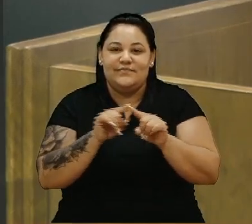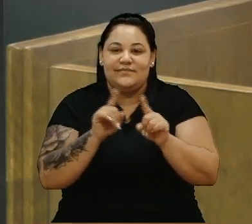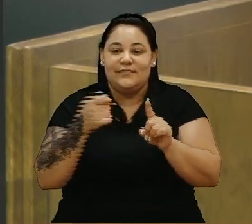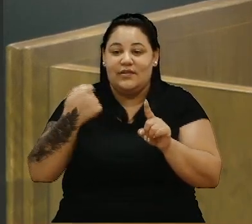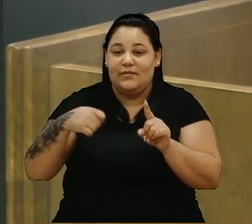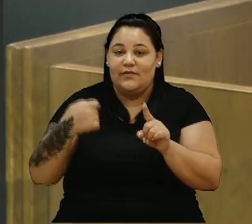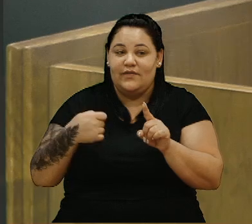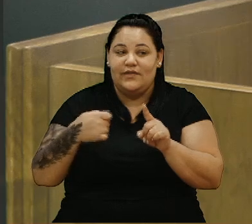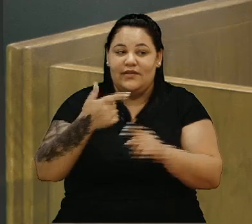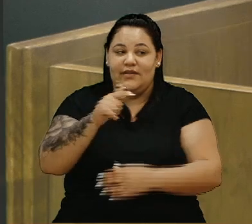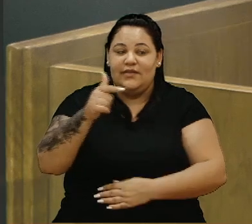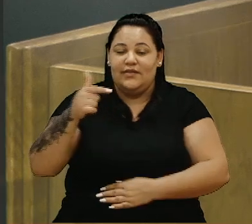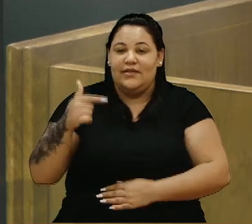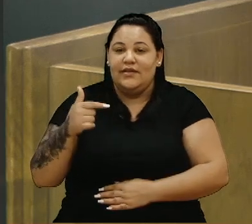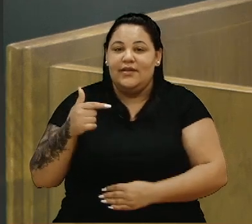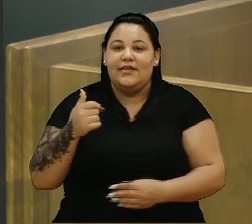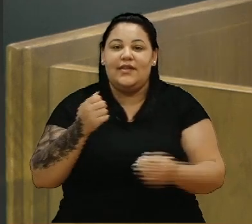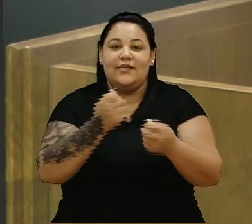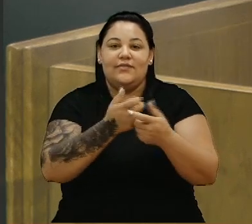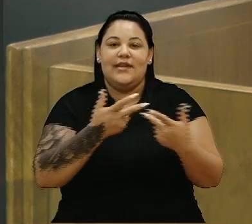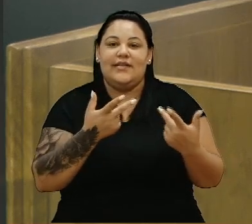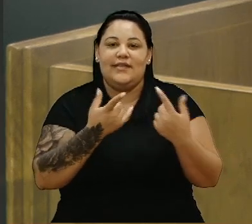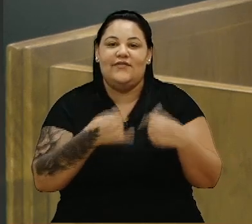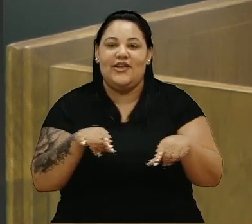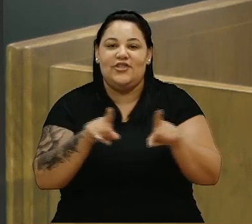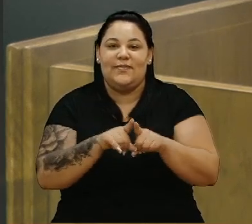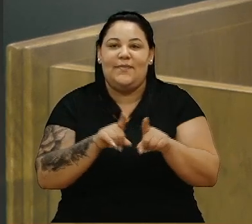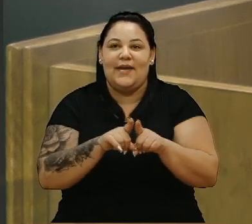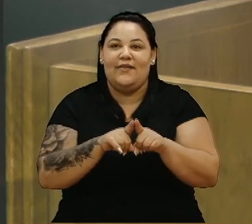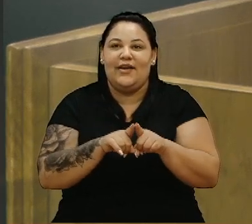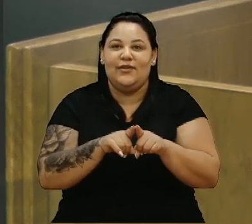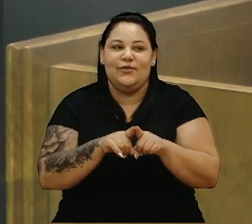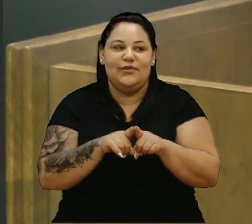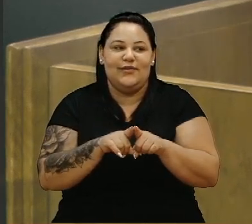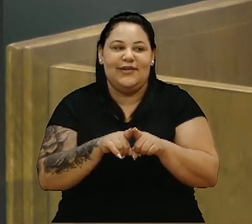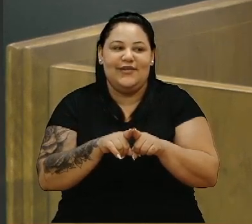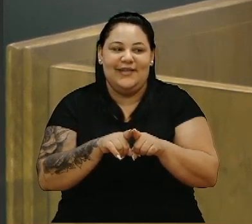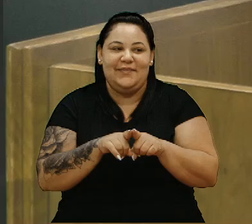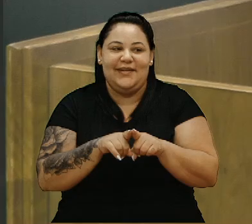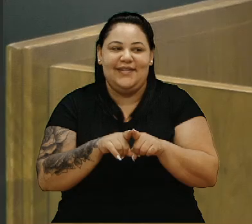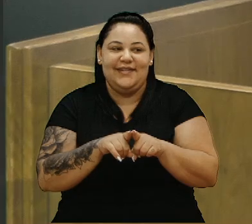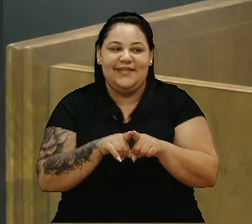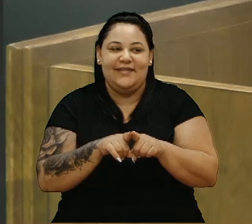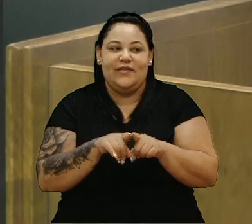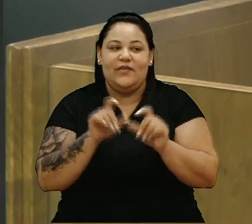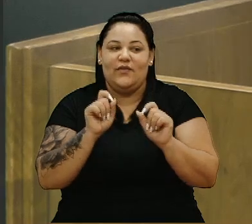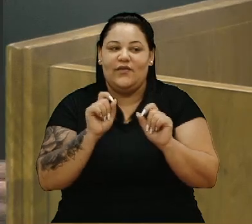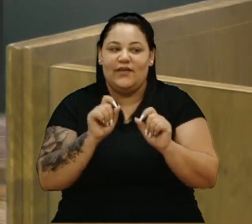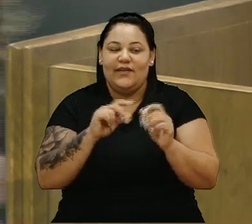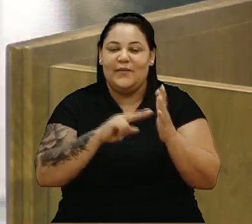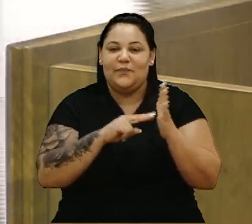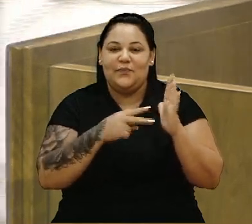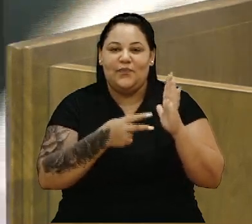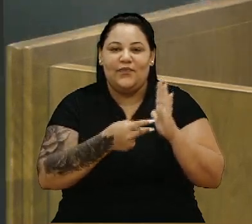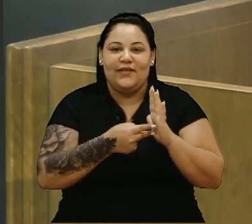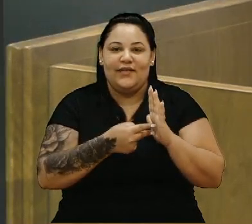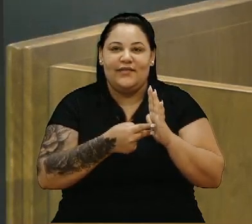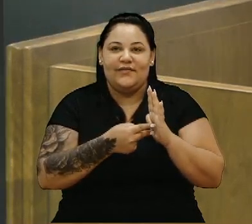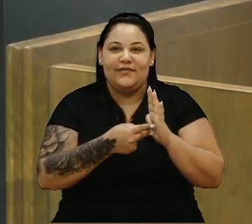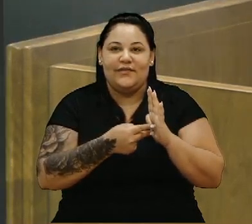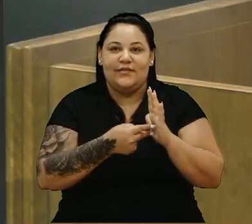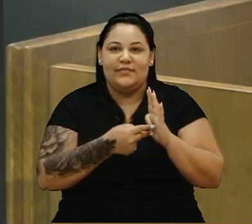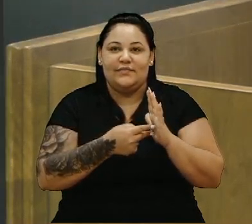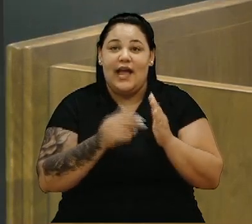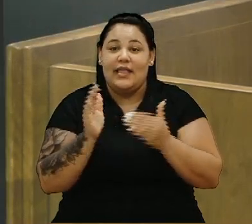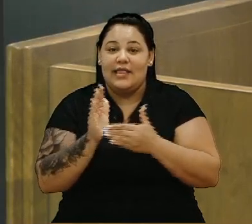situação envolvendo esse tema, que é um projeto de lei que eu apresentei nessa casa também. Então, o que eu quero dizer? Até hoje,